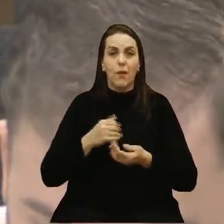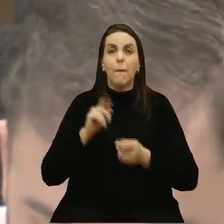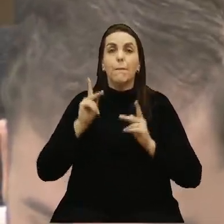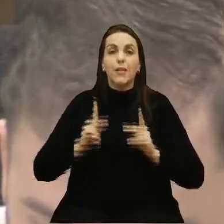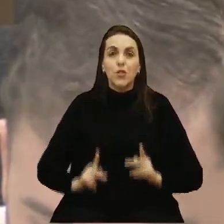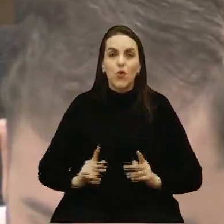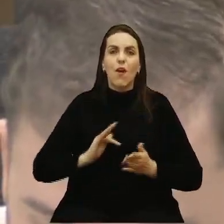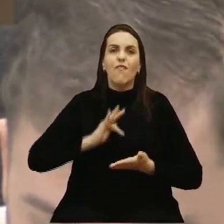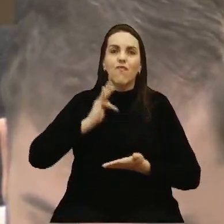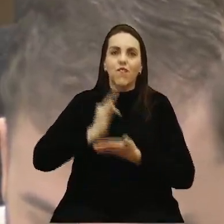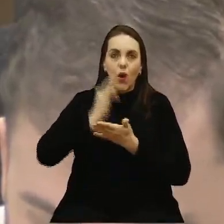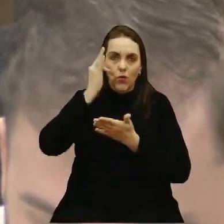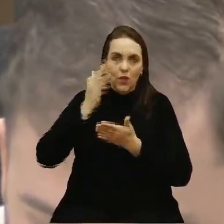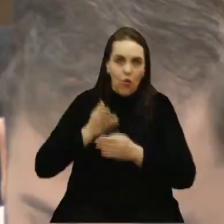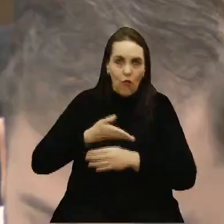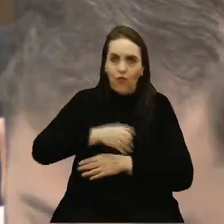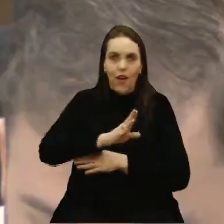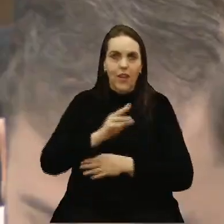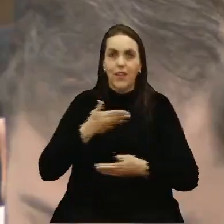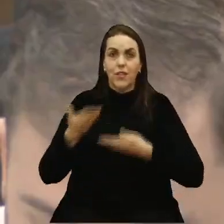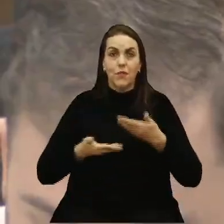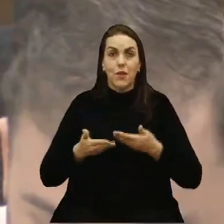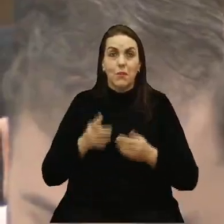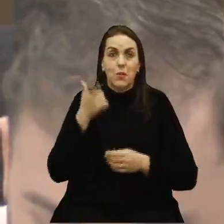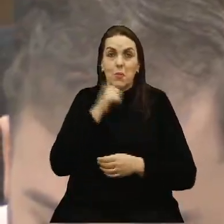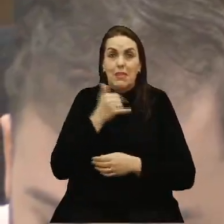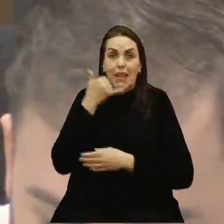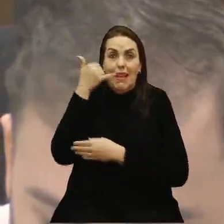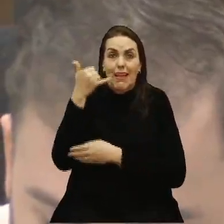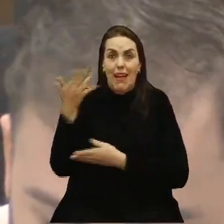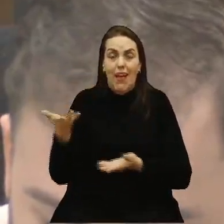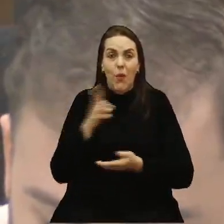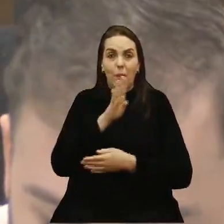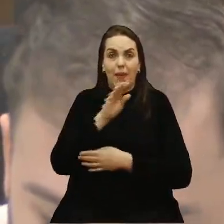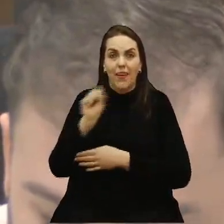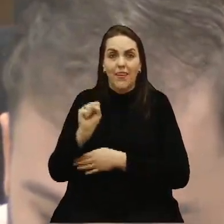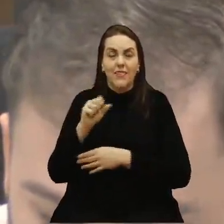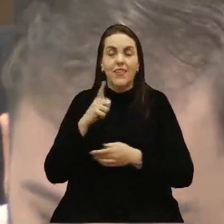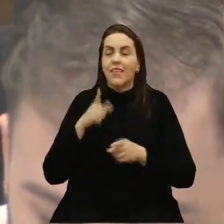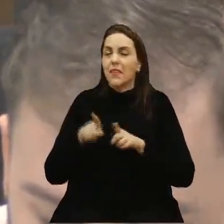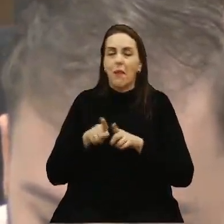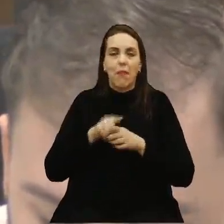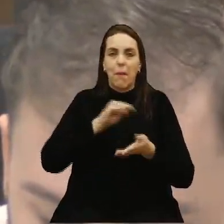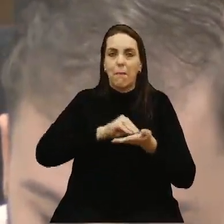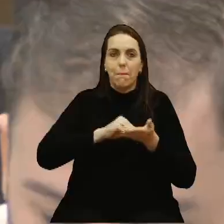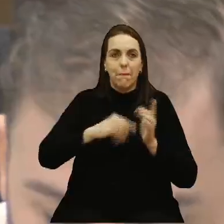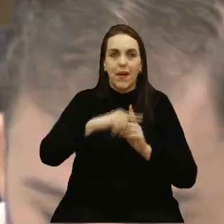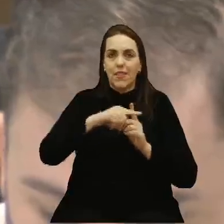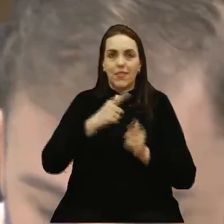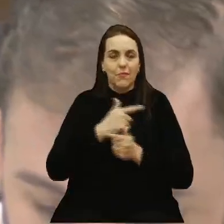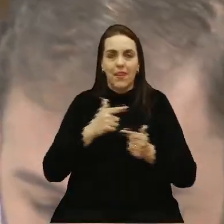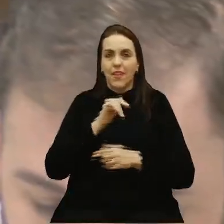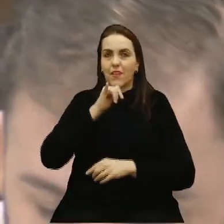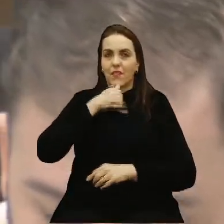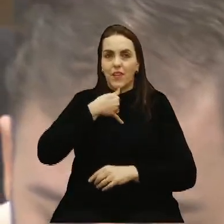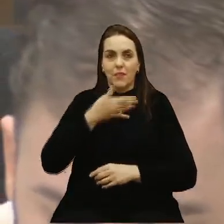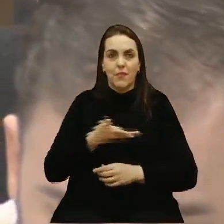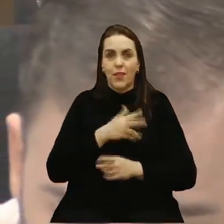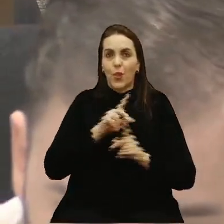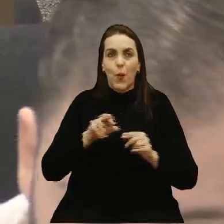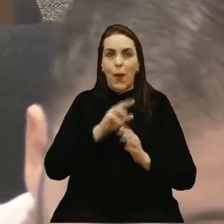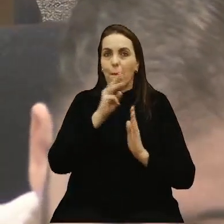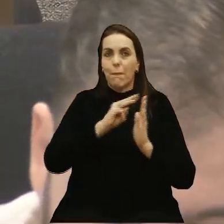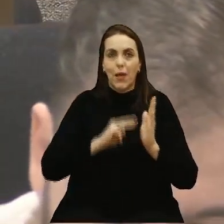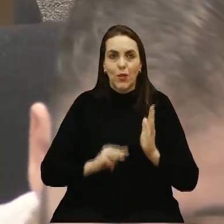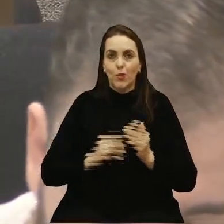Mas a pessoa não consegue fazer uma ligação para a UBS, nem na UBS, nem no Agenda Mais. Então, infelizmente, não é o método